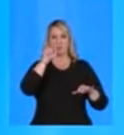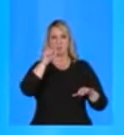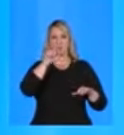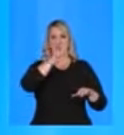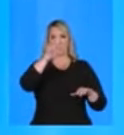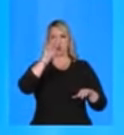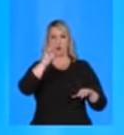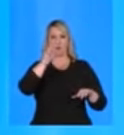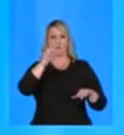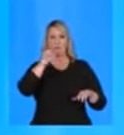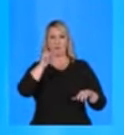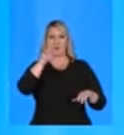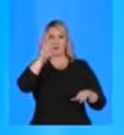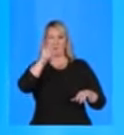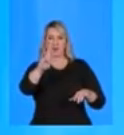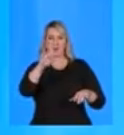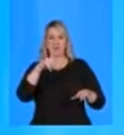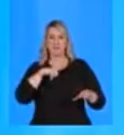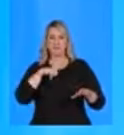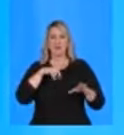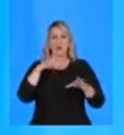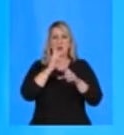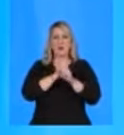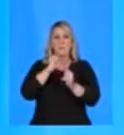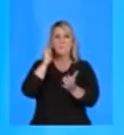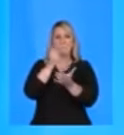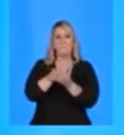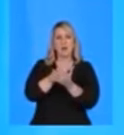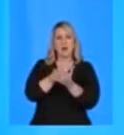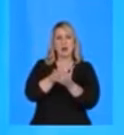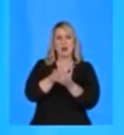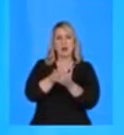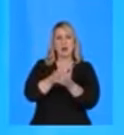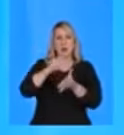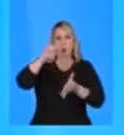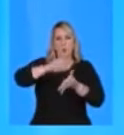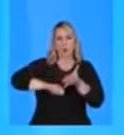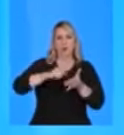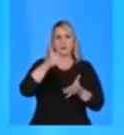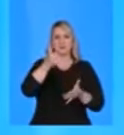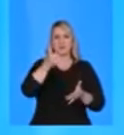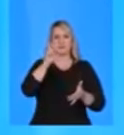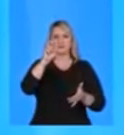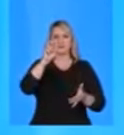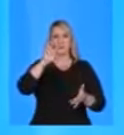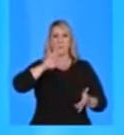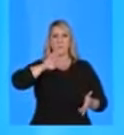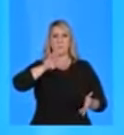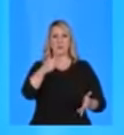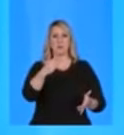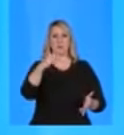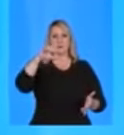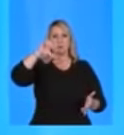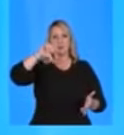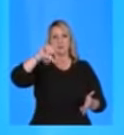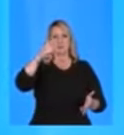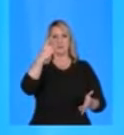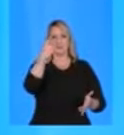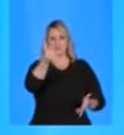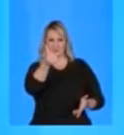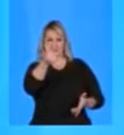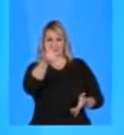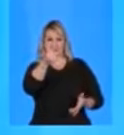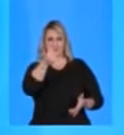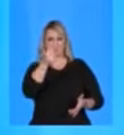rj.gov.br tem aqui o total pago dos instrumentos contratuais 65 bilhões 916 65